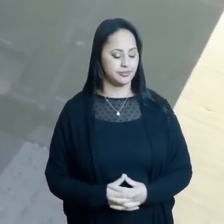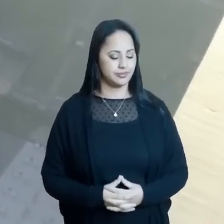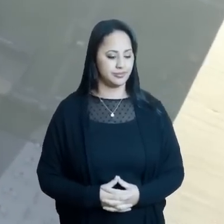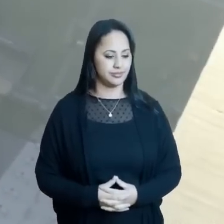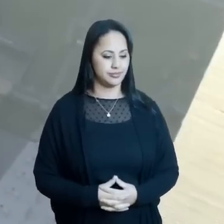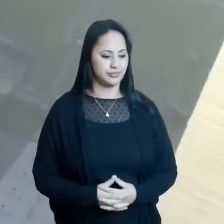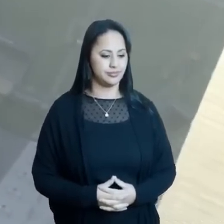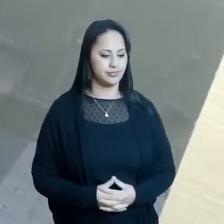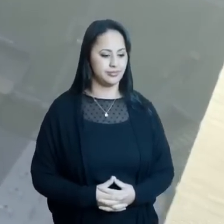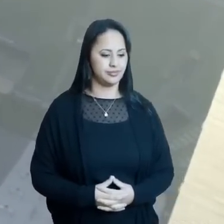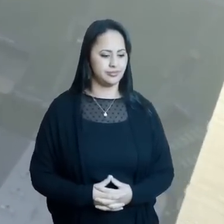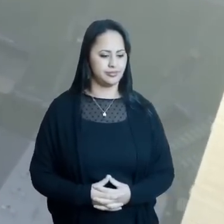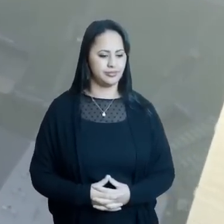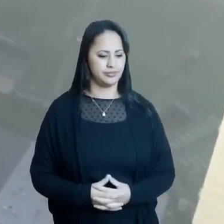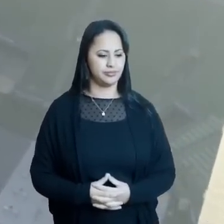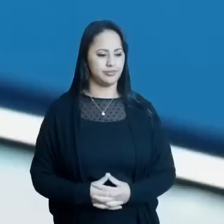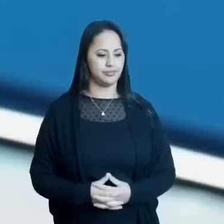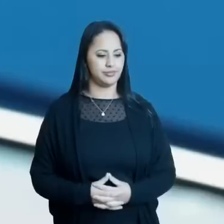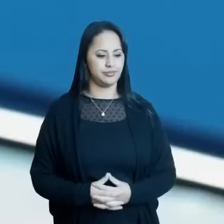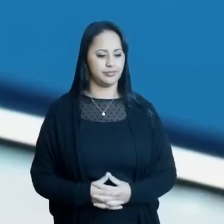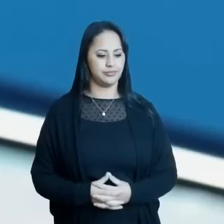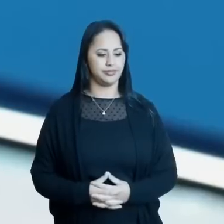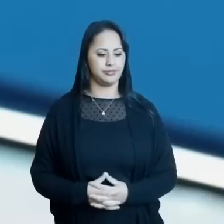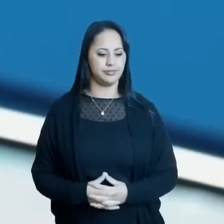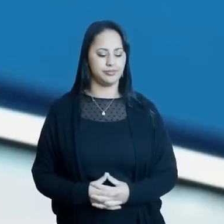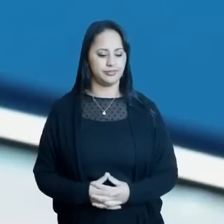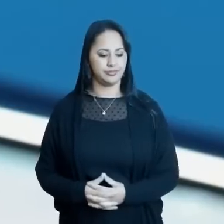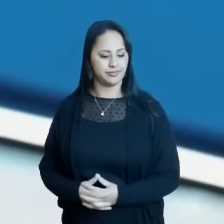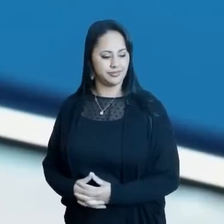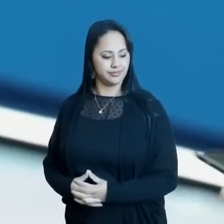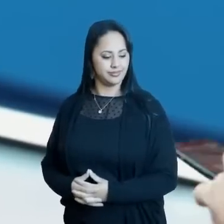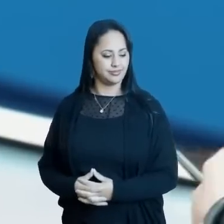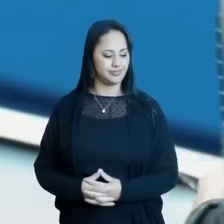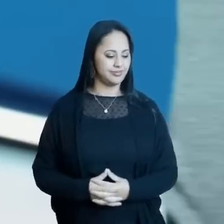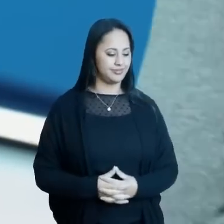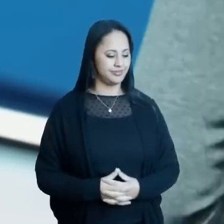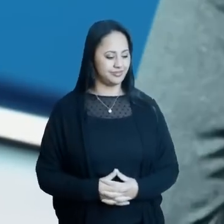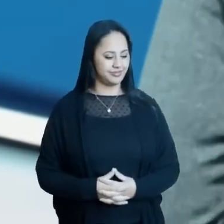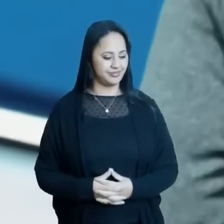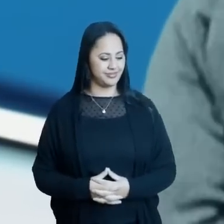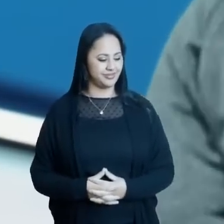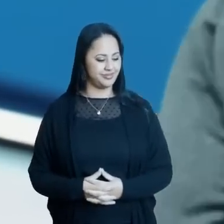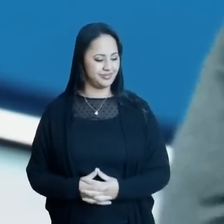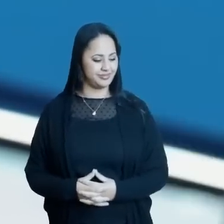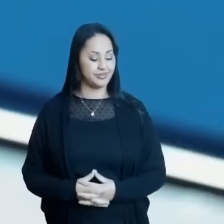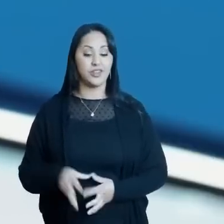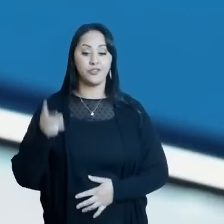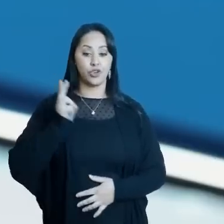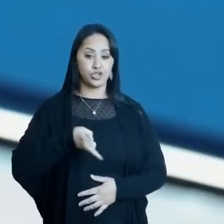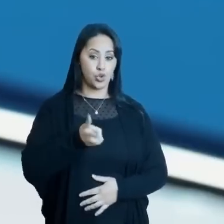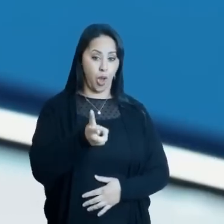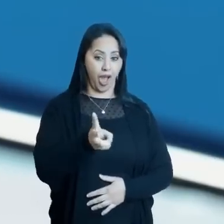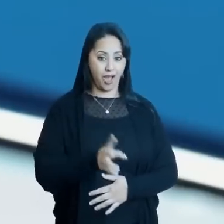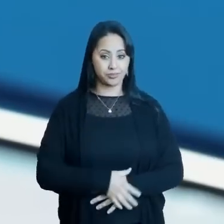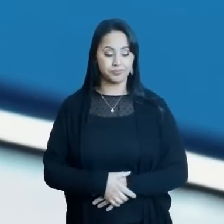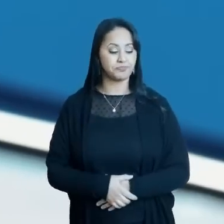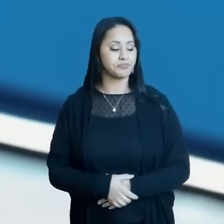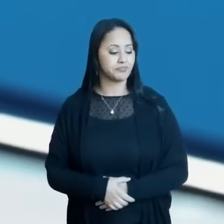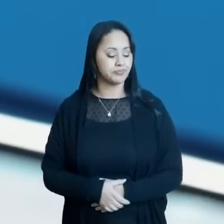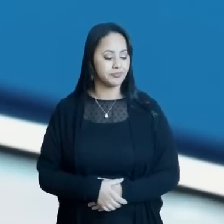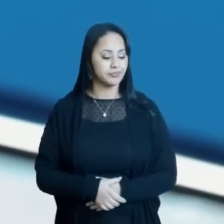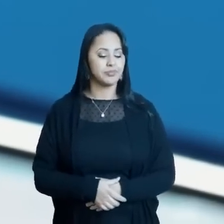Vai dar então não. O Maico, o cavalo arreado passou do Maico também, ó. Passou. Vamos continuar a nossa